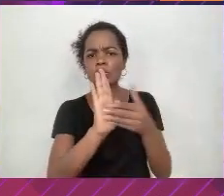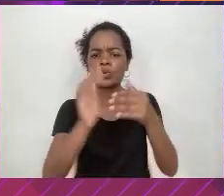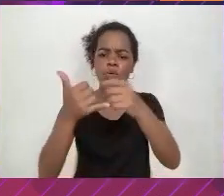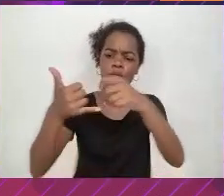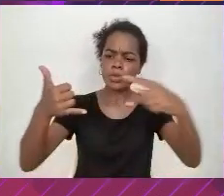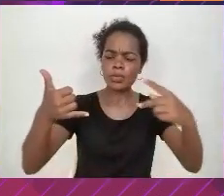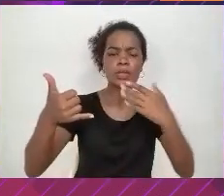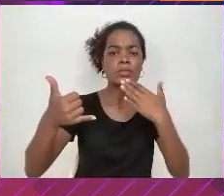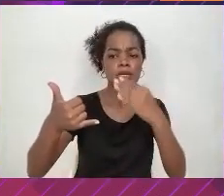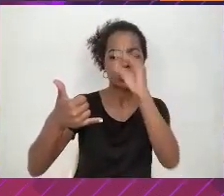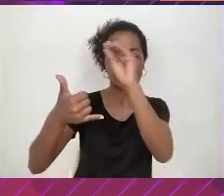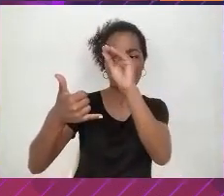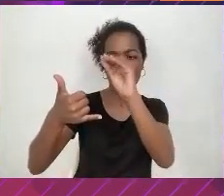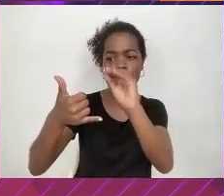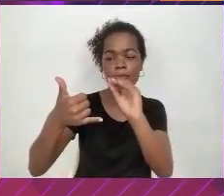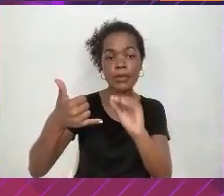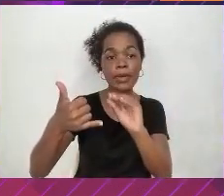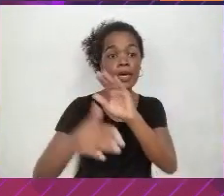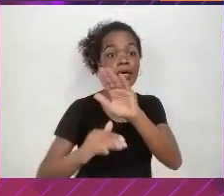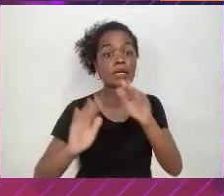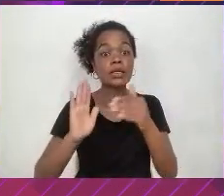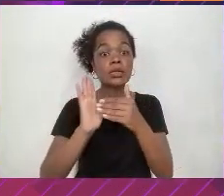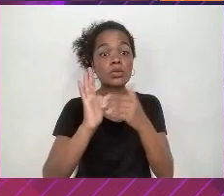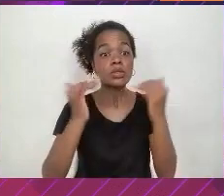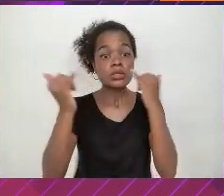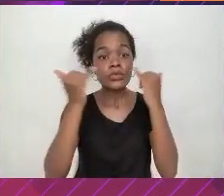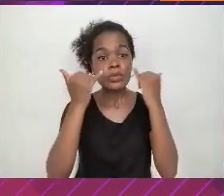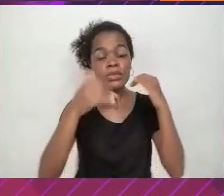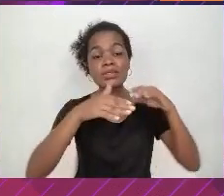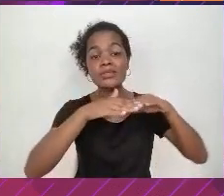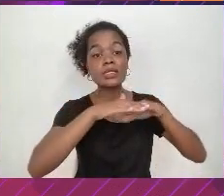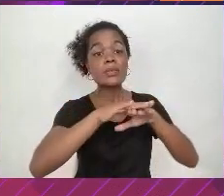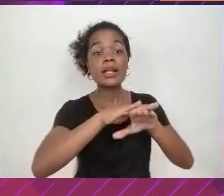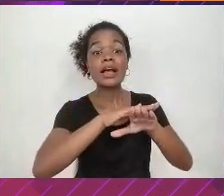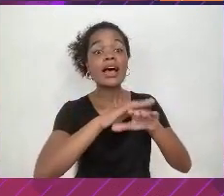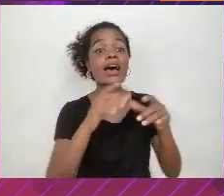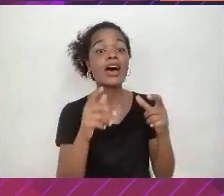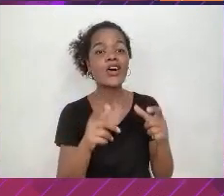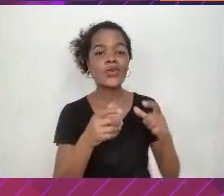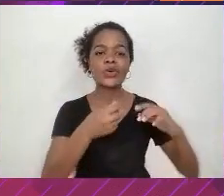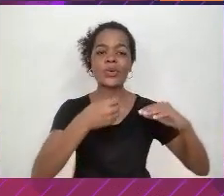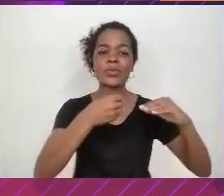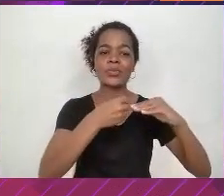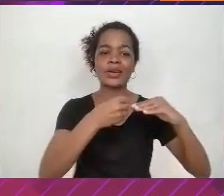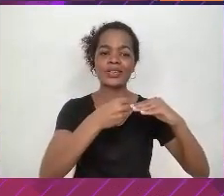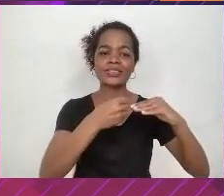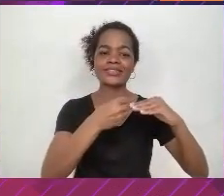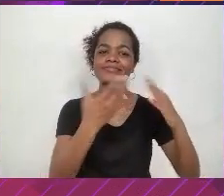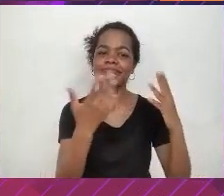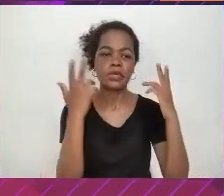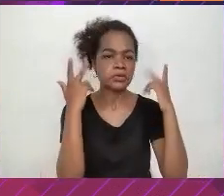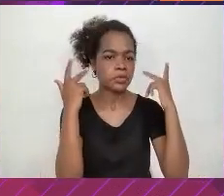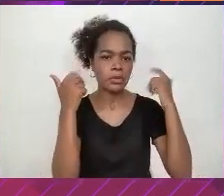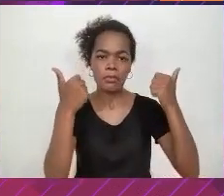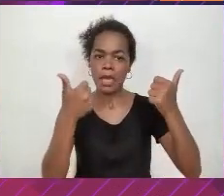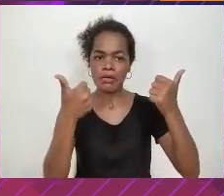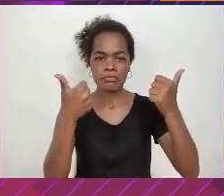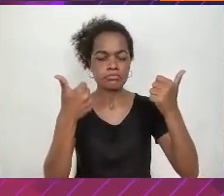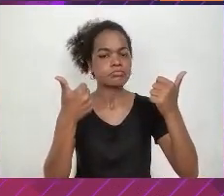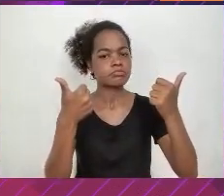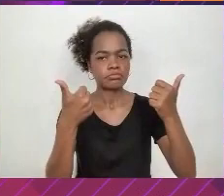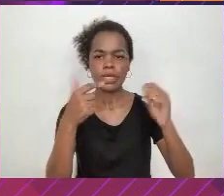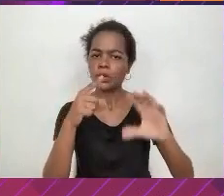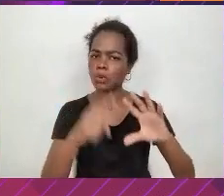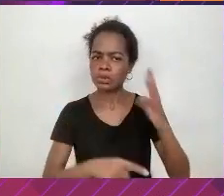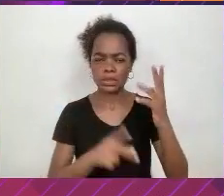E todas essas informações vão ser armazenadas lá no nosso banco de dados, certo? Normal, isso acontece